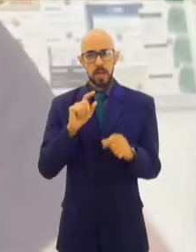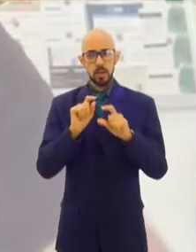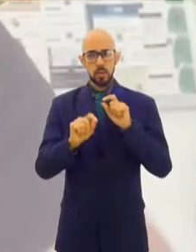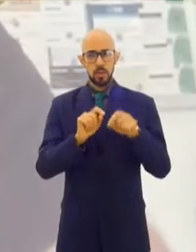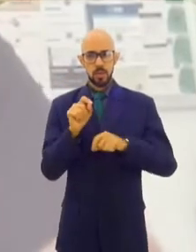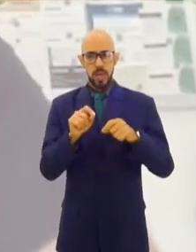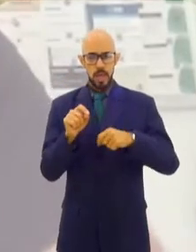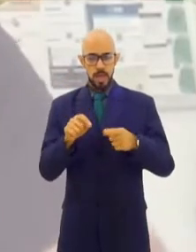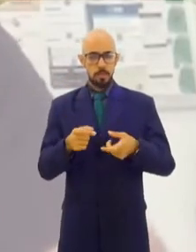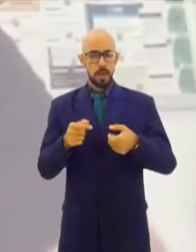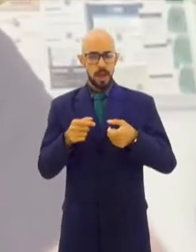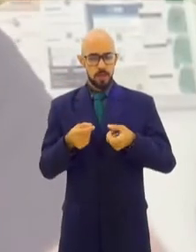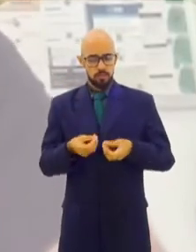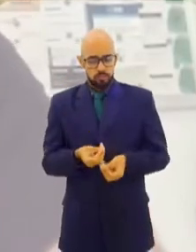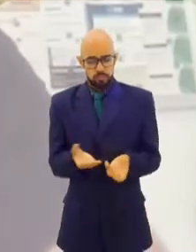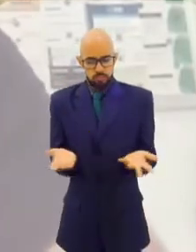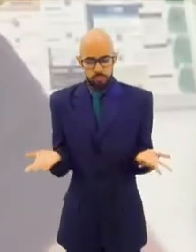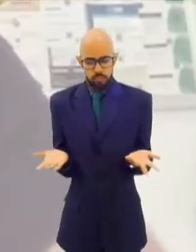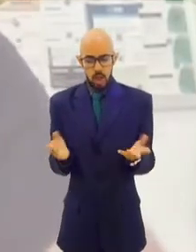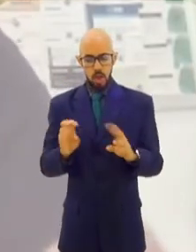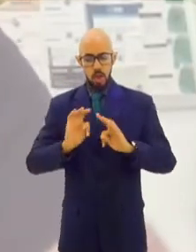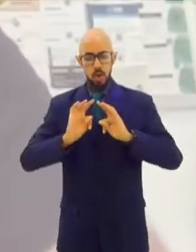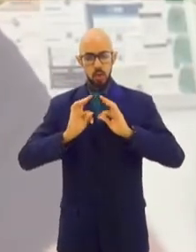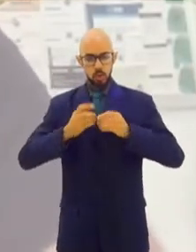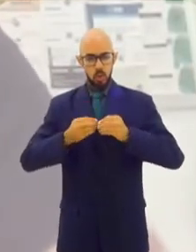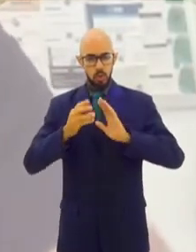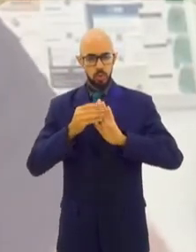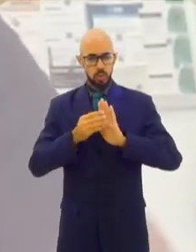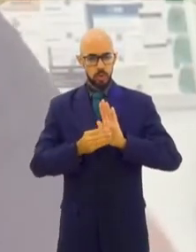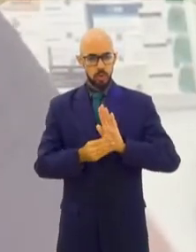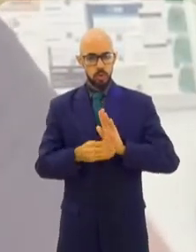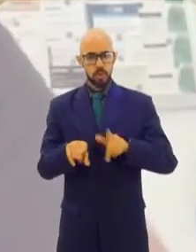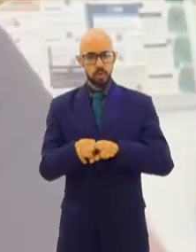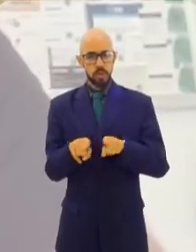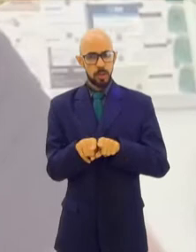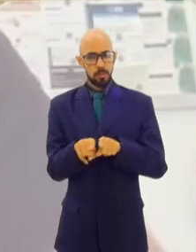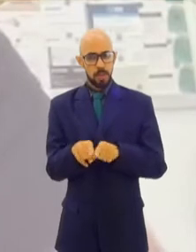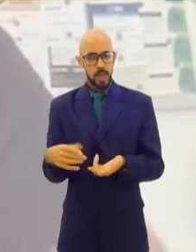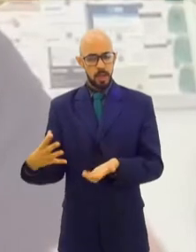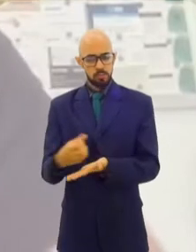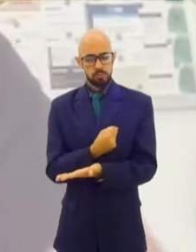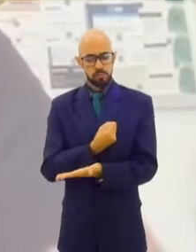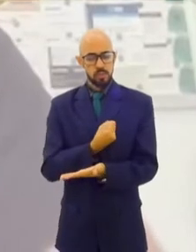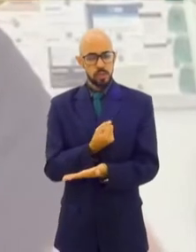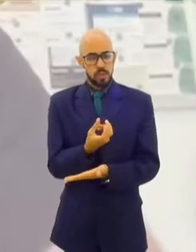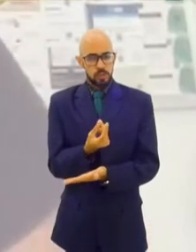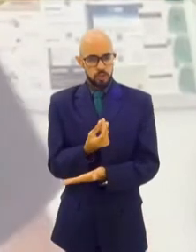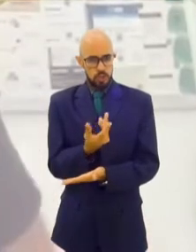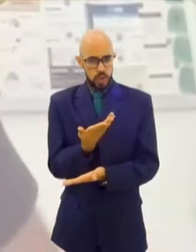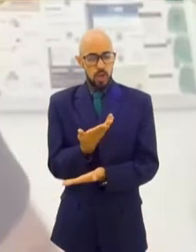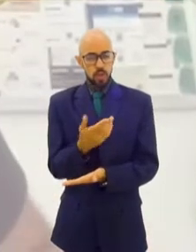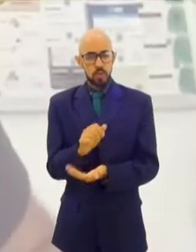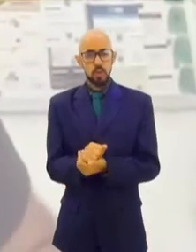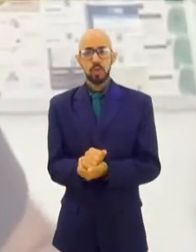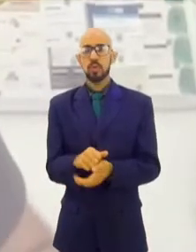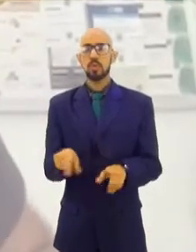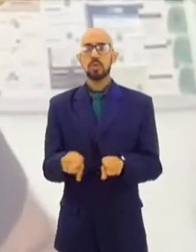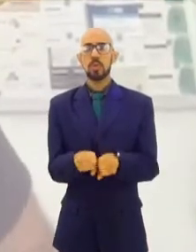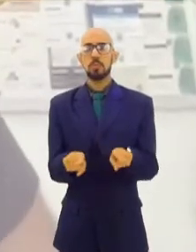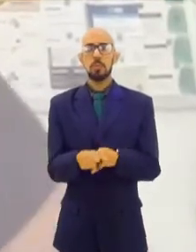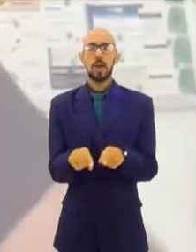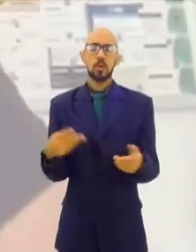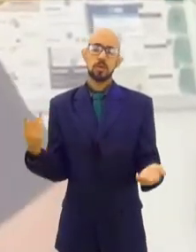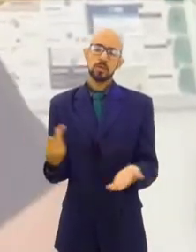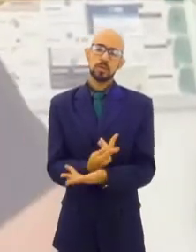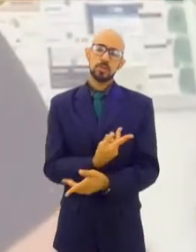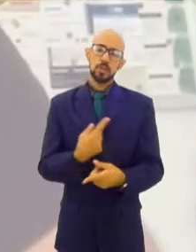não produção mas a distribuição de conteúdos e mais ainda sendo estabilização de conteúdo é E também tivemos